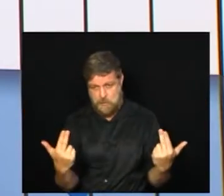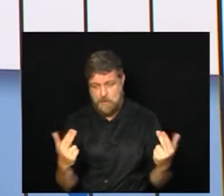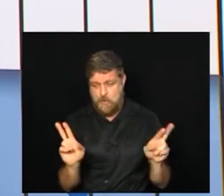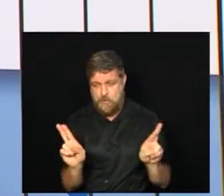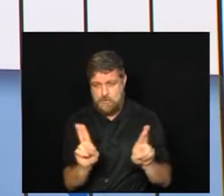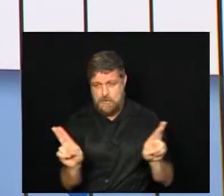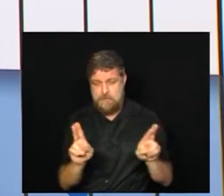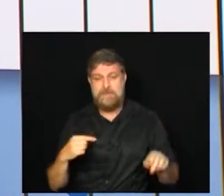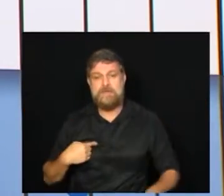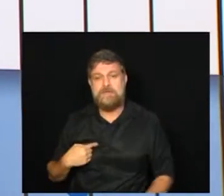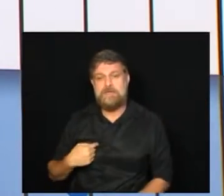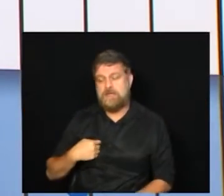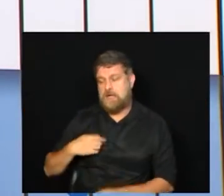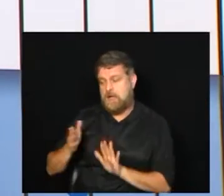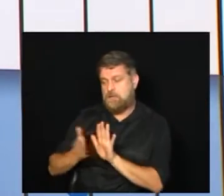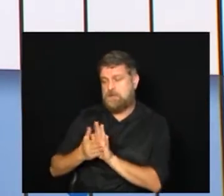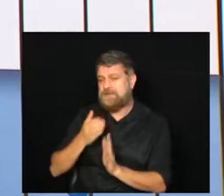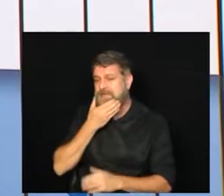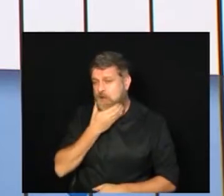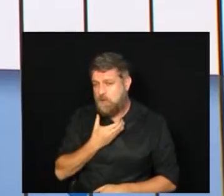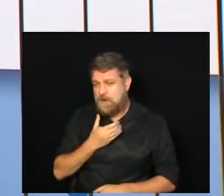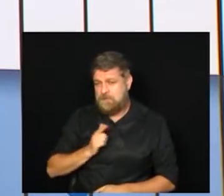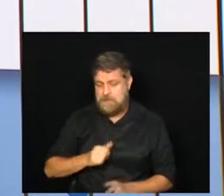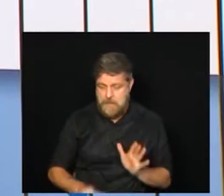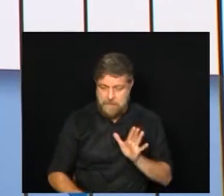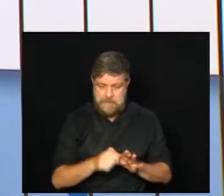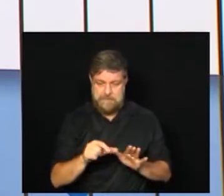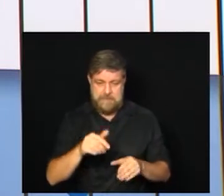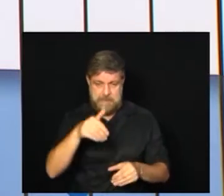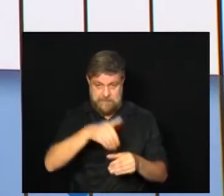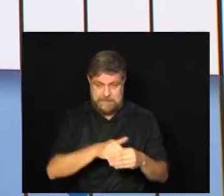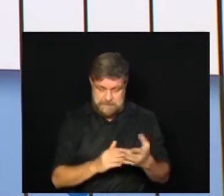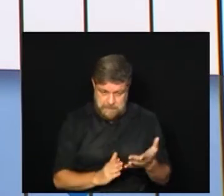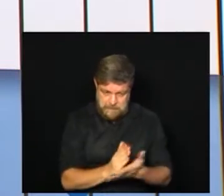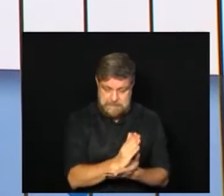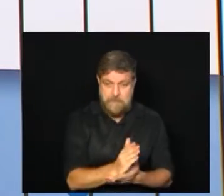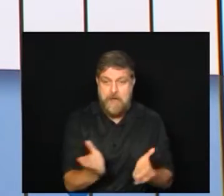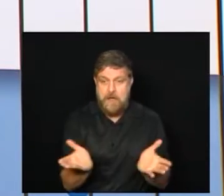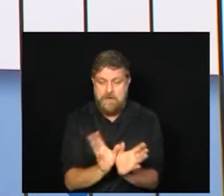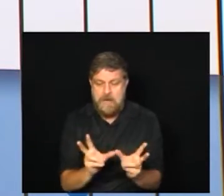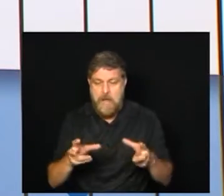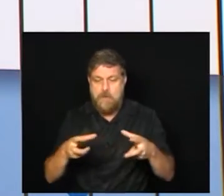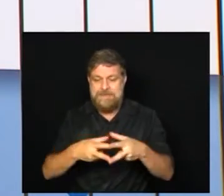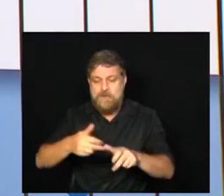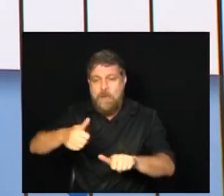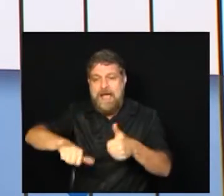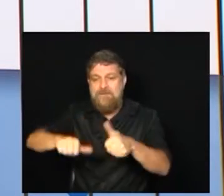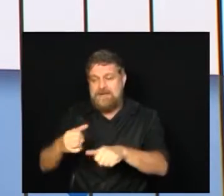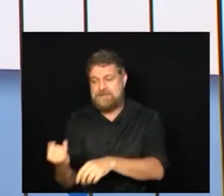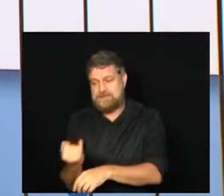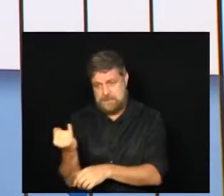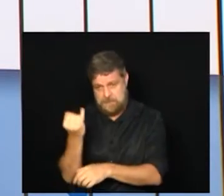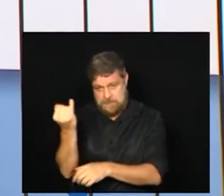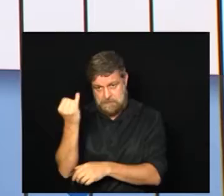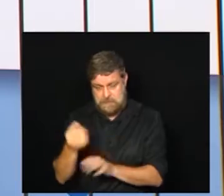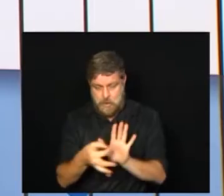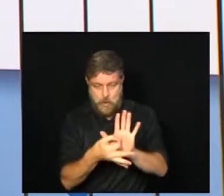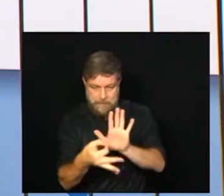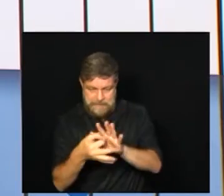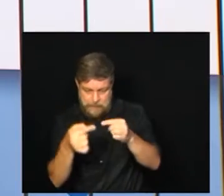do vereador Carmo Luiz passou em primeiro turno, ou seja, agora vai para comissões de mérito, e se elas derem